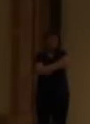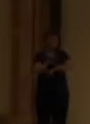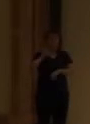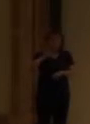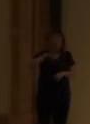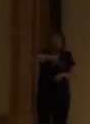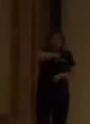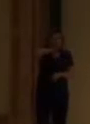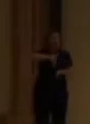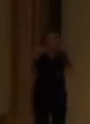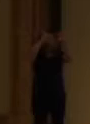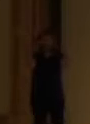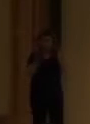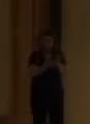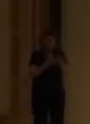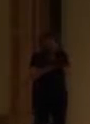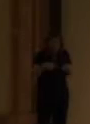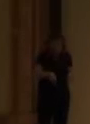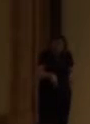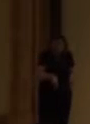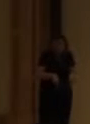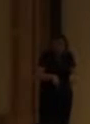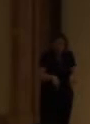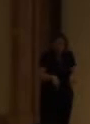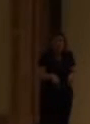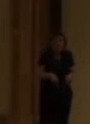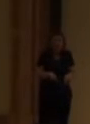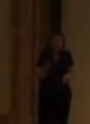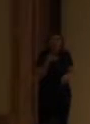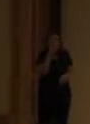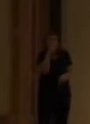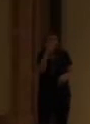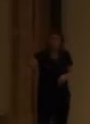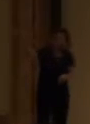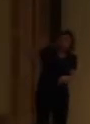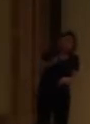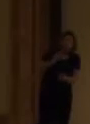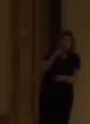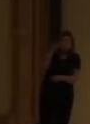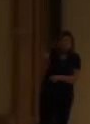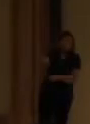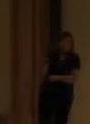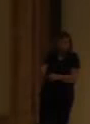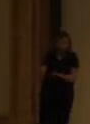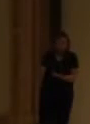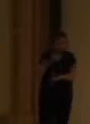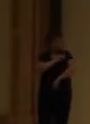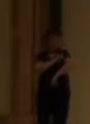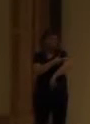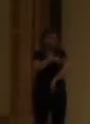num determinado lugar, quem é que manda aqui, quem é que tem na mão os nossos destinos.